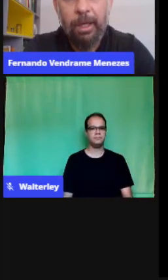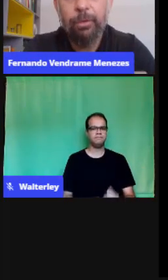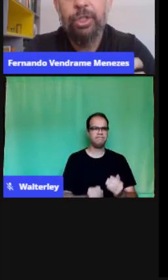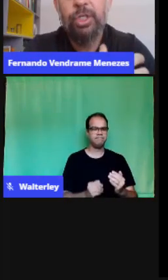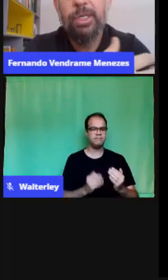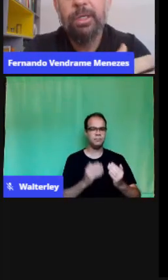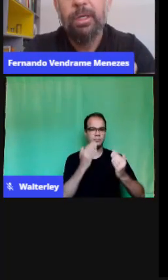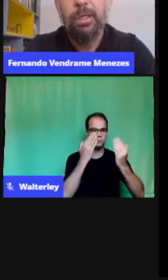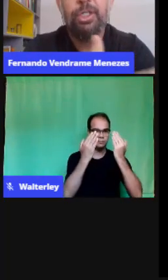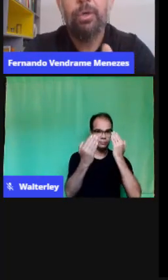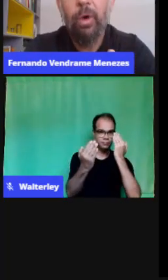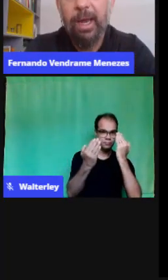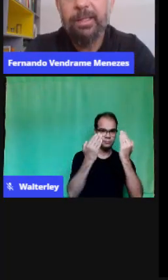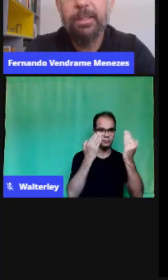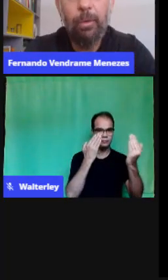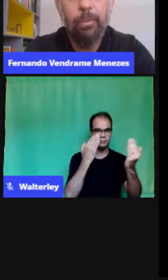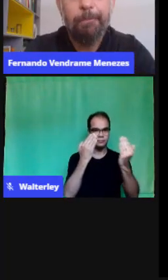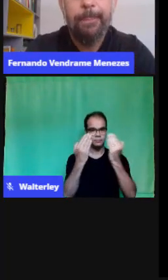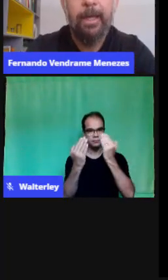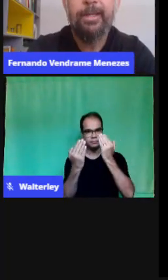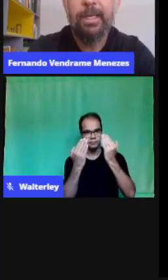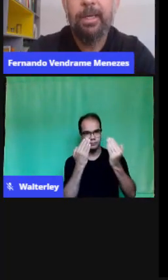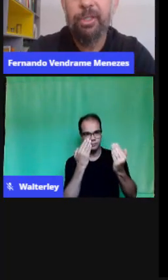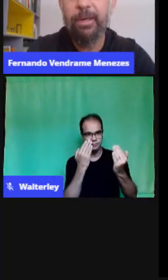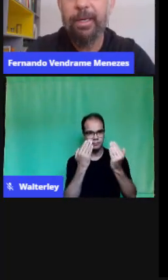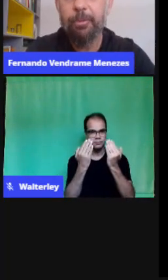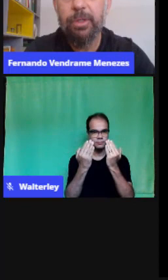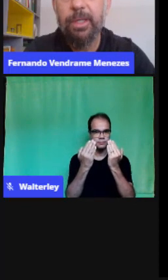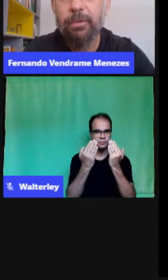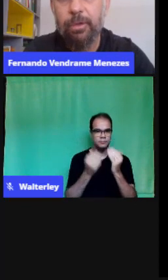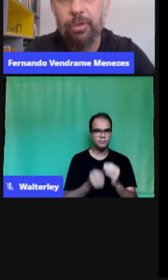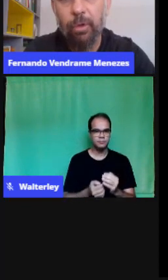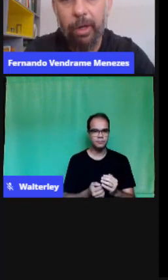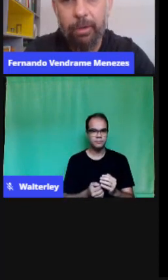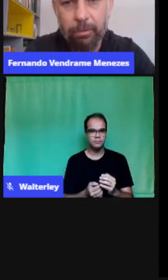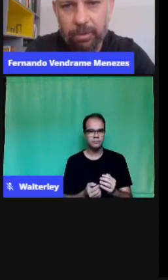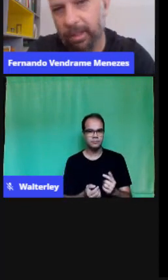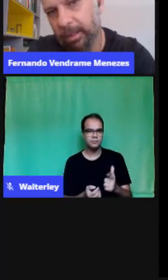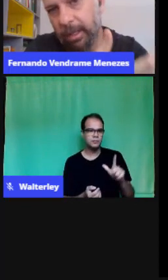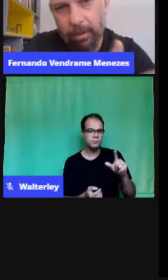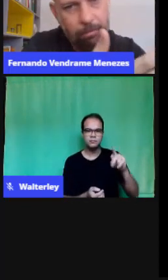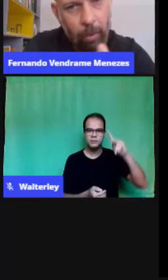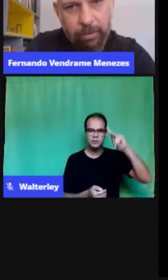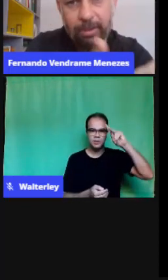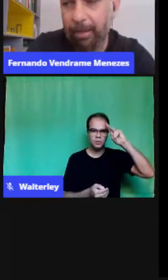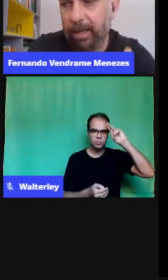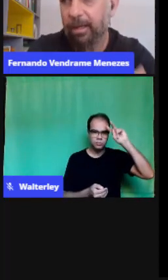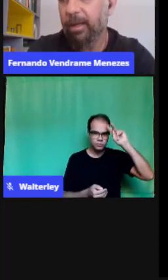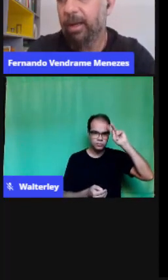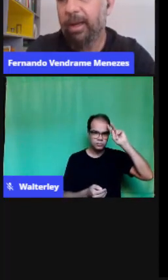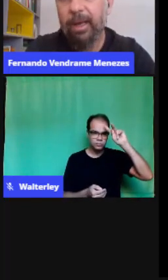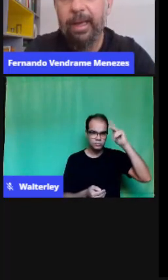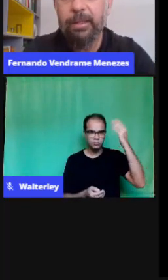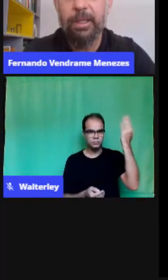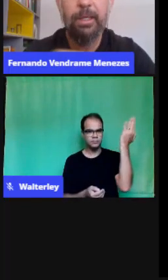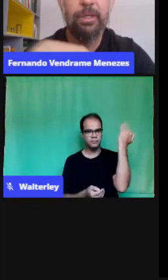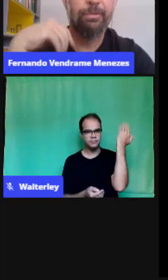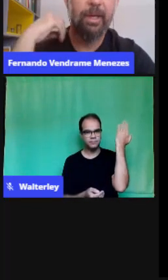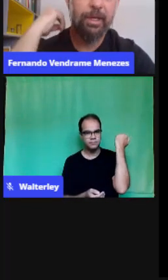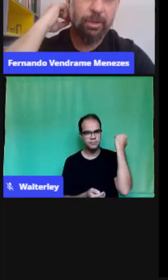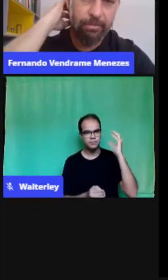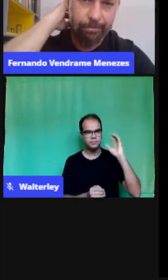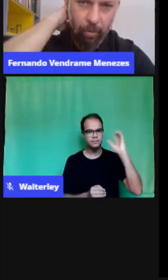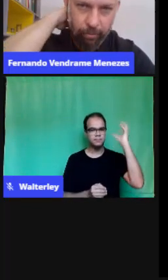comparação, de analogia e de correlação entre diferentes processos históricos ou também